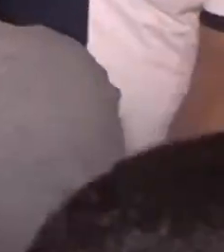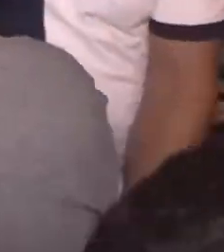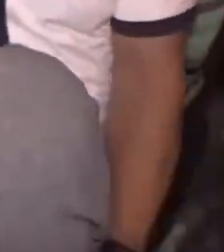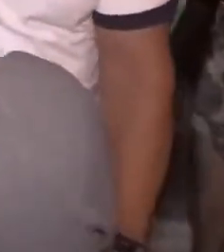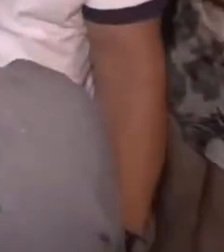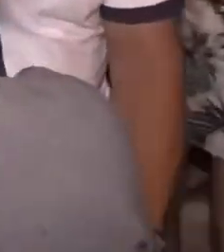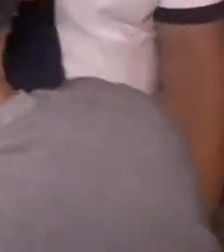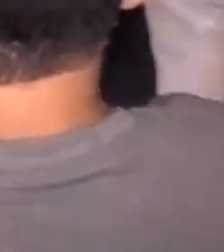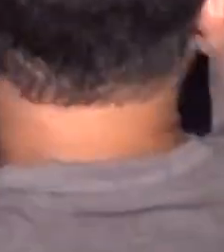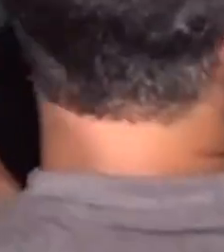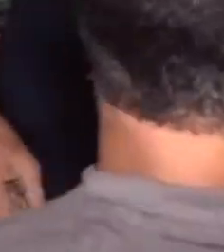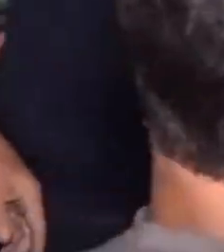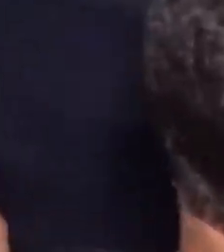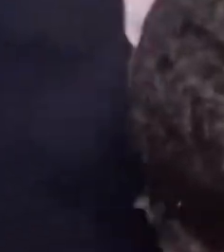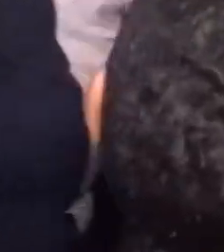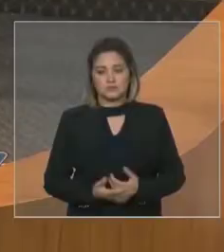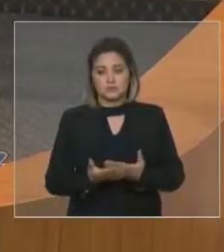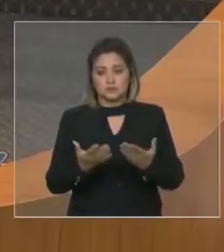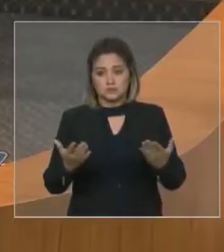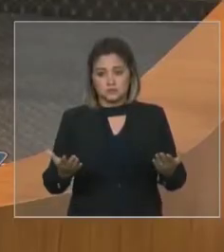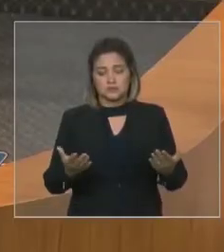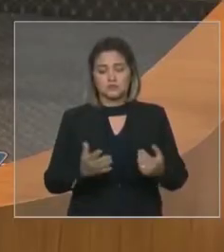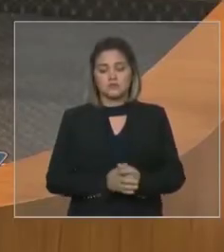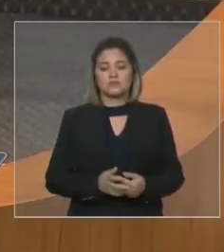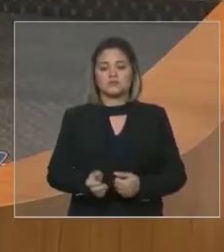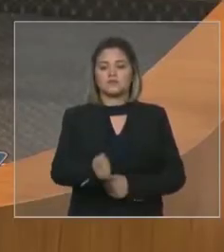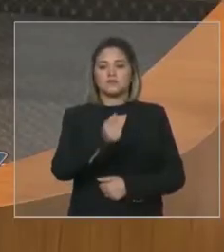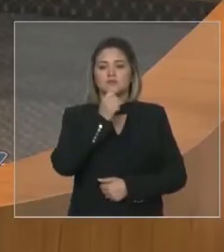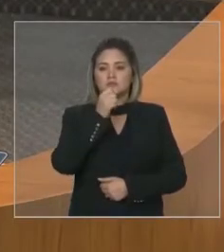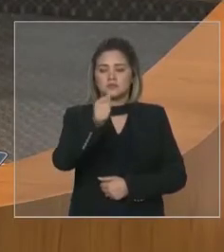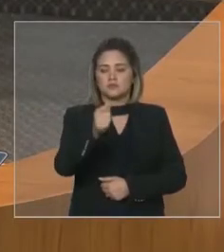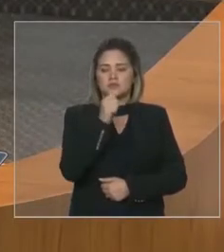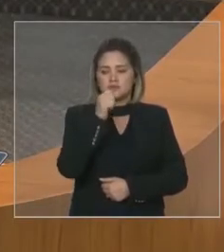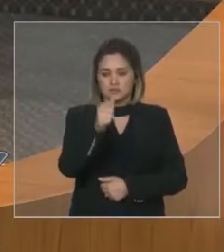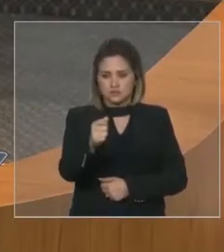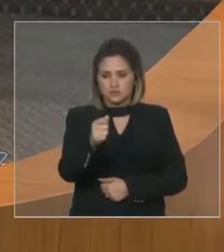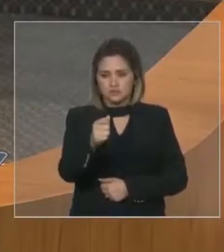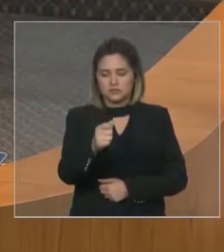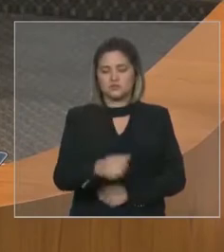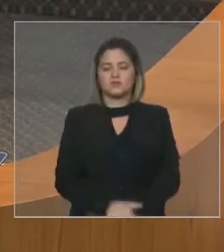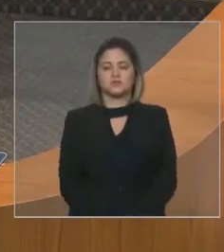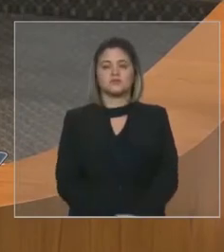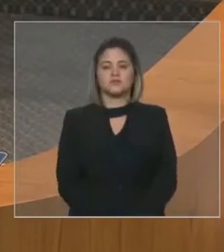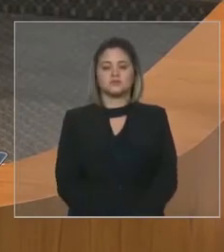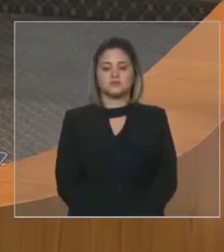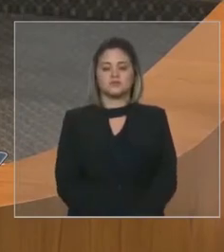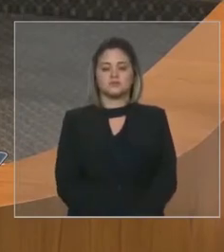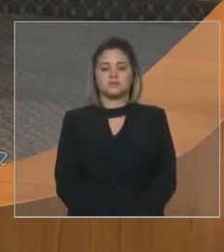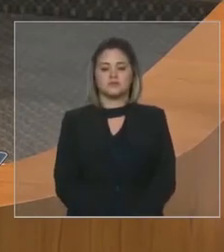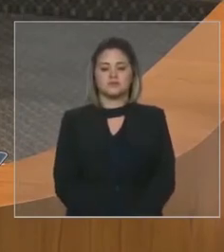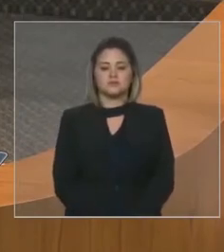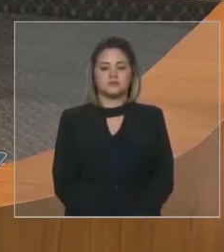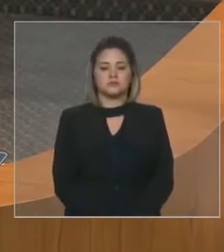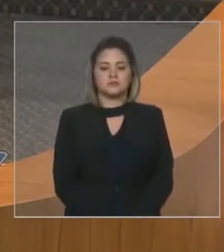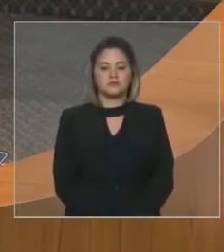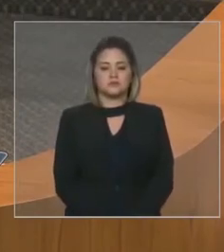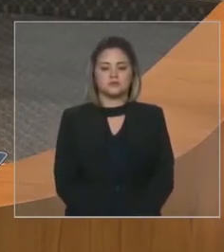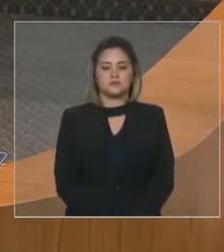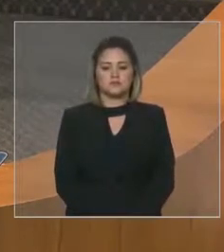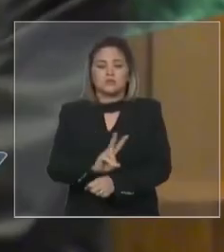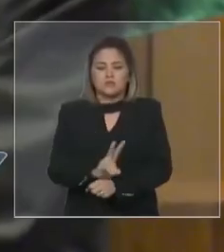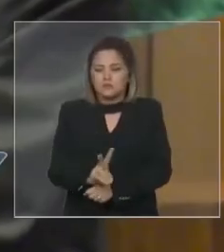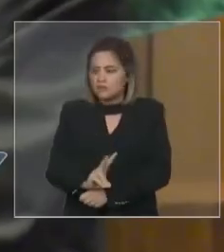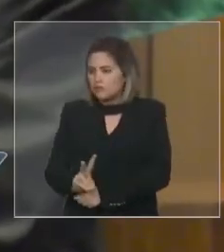um ano do 4º mandato na 19ª legislatura da Assembleia Legislativa do Maranhão. Embora tenha